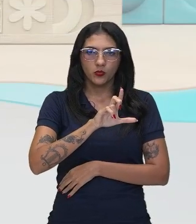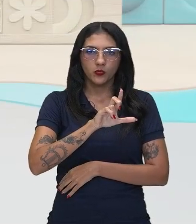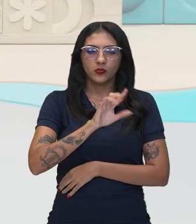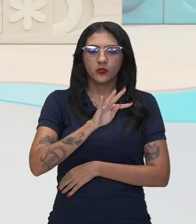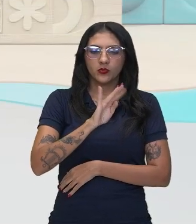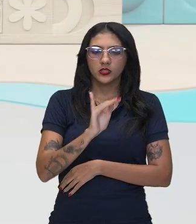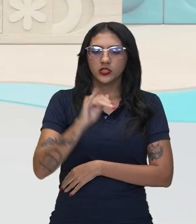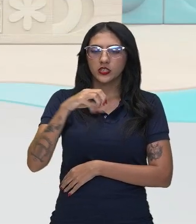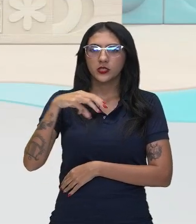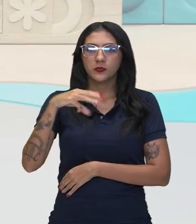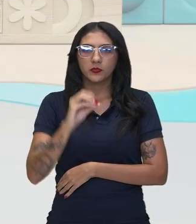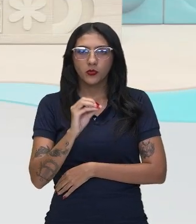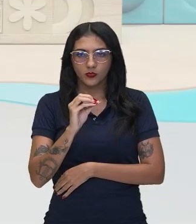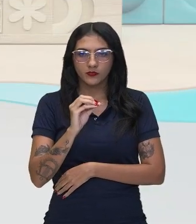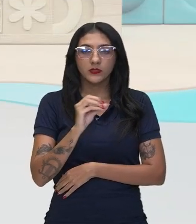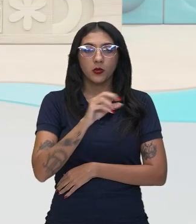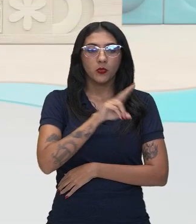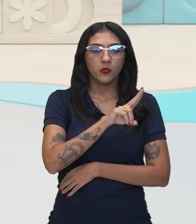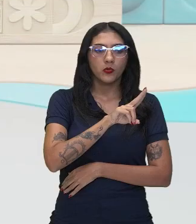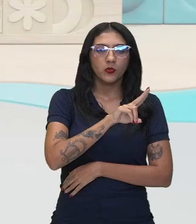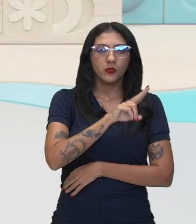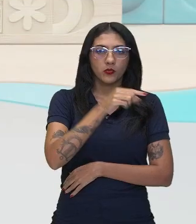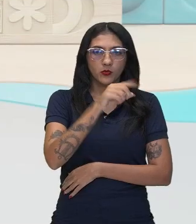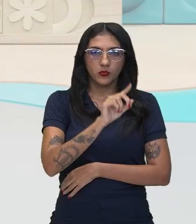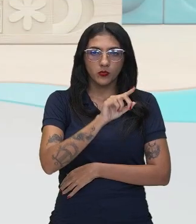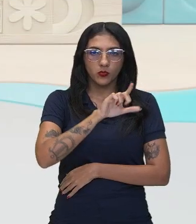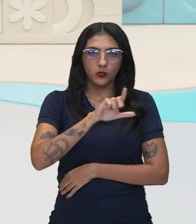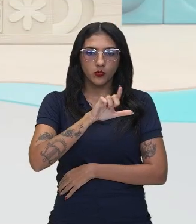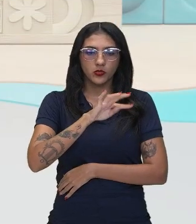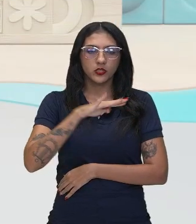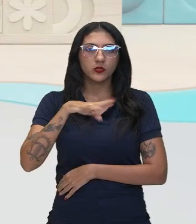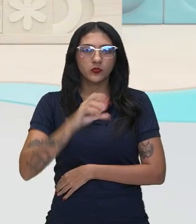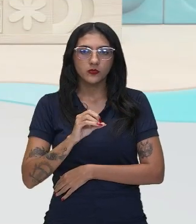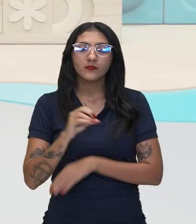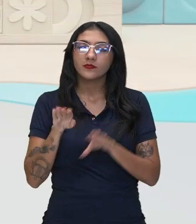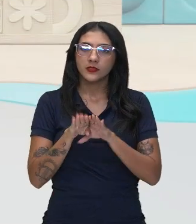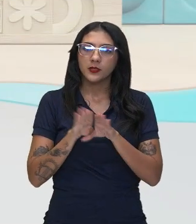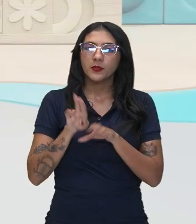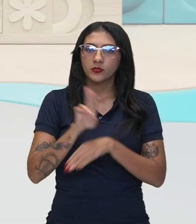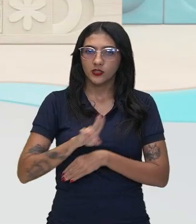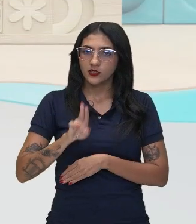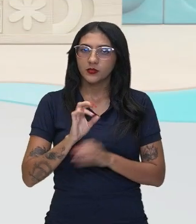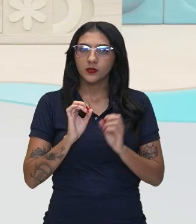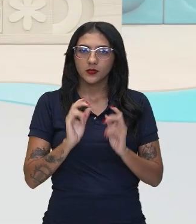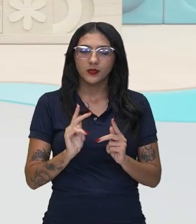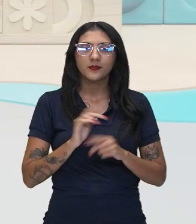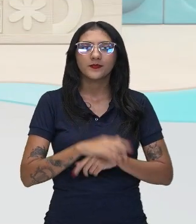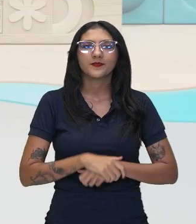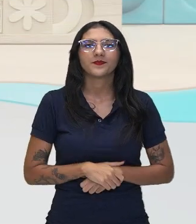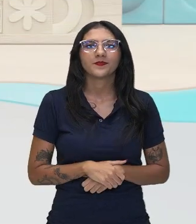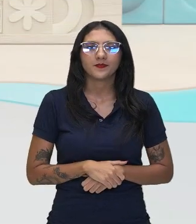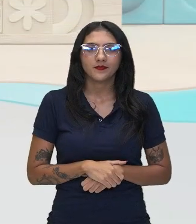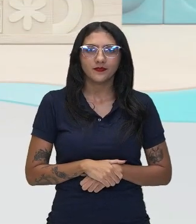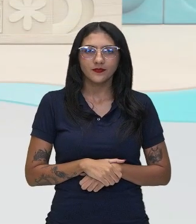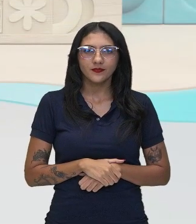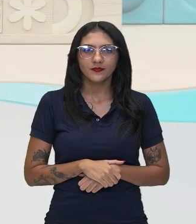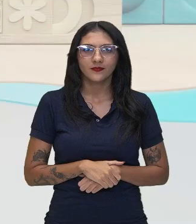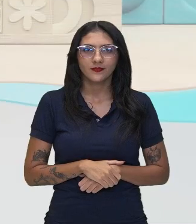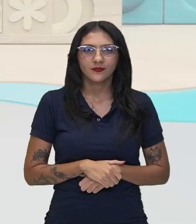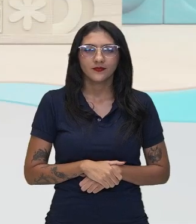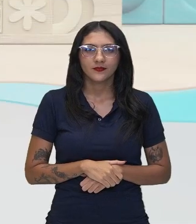e ela vai receber acento. Então, todas as proparoxítonas recebem acento, ok? Nós vamos ver a partir de agora,